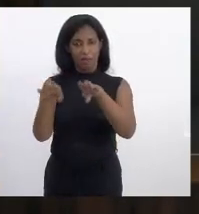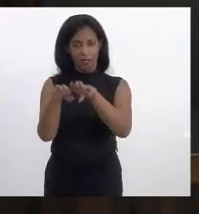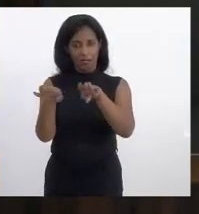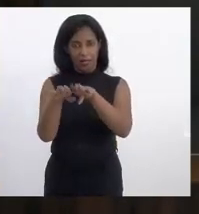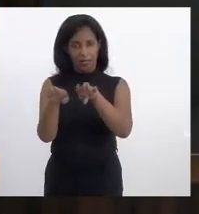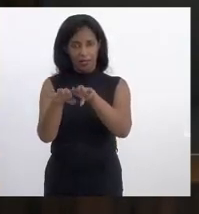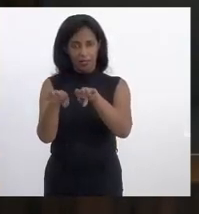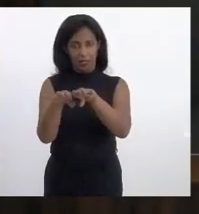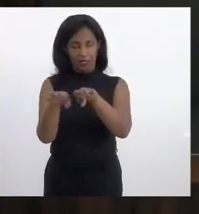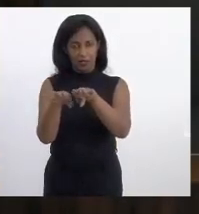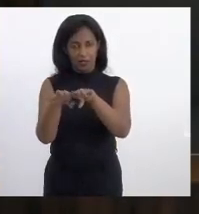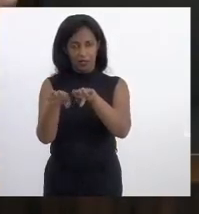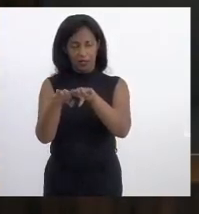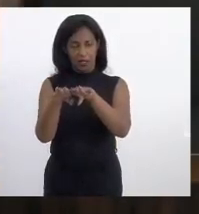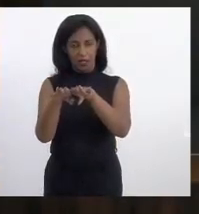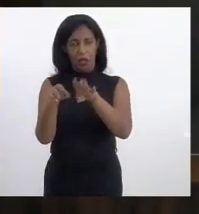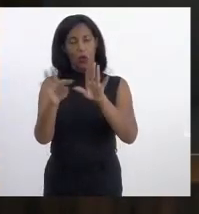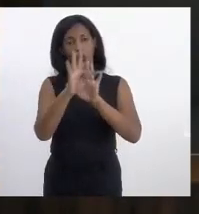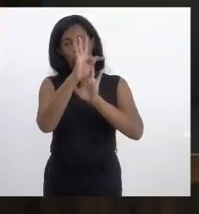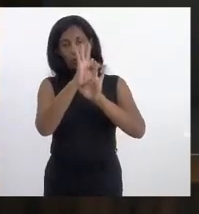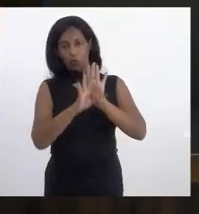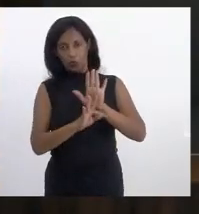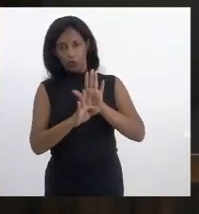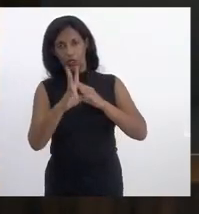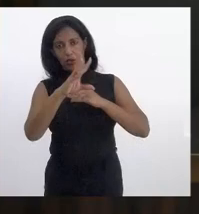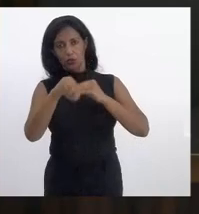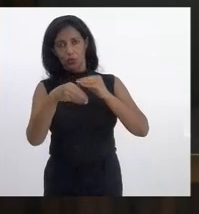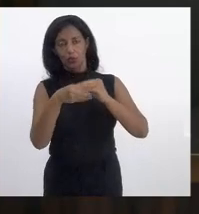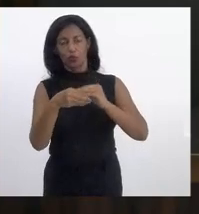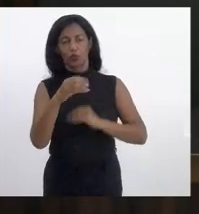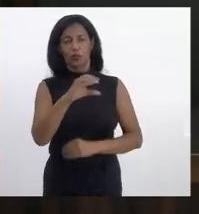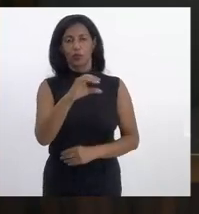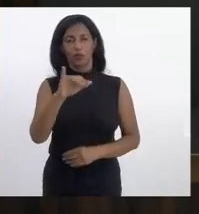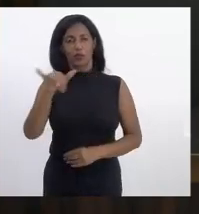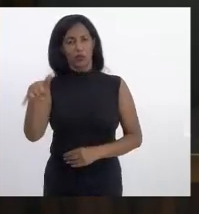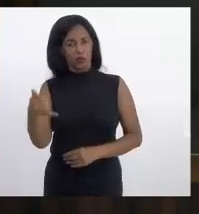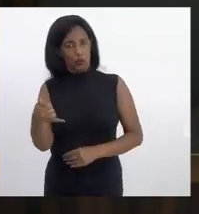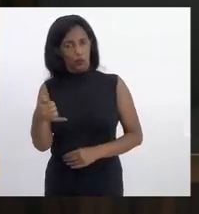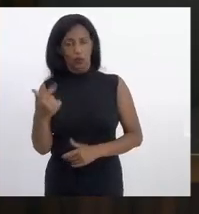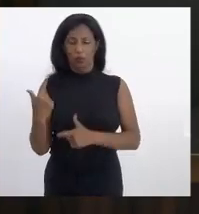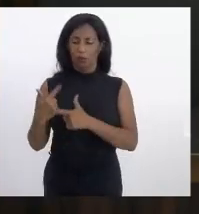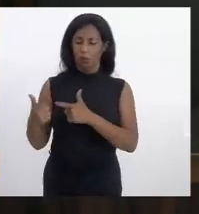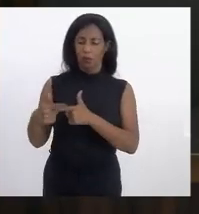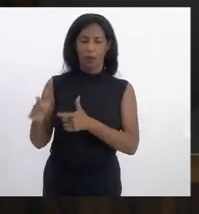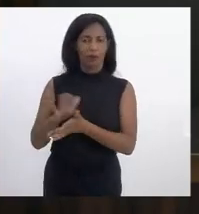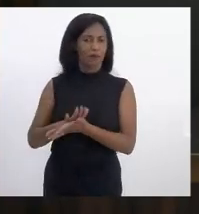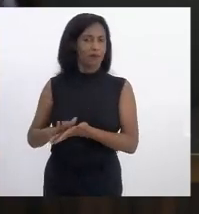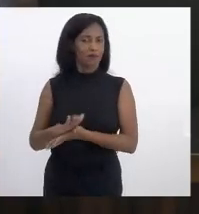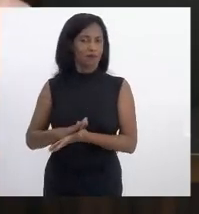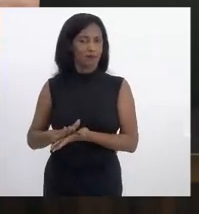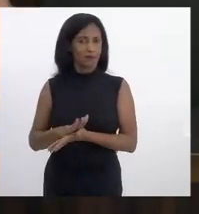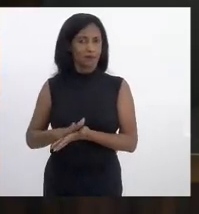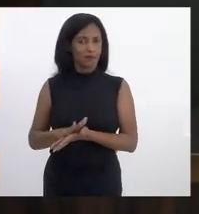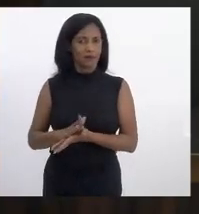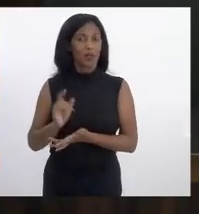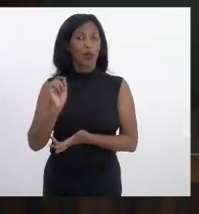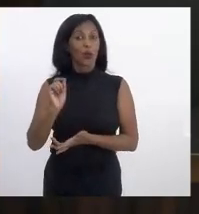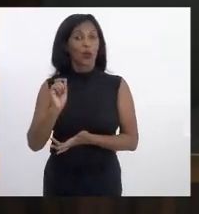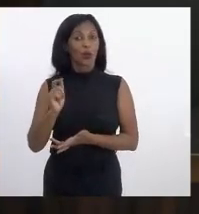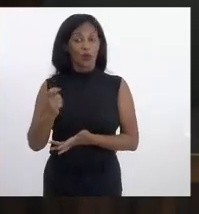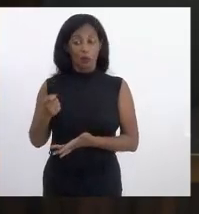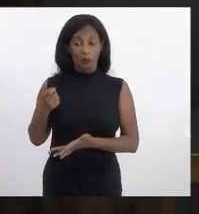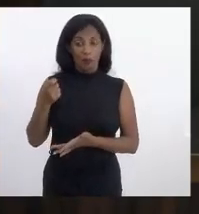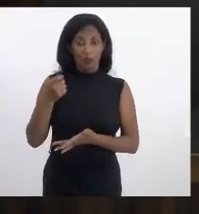paridade com no texto do substitutivo da ccj nós vamos ter esse tipo de problema o que nós vamos ainda